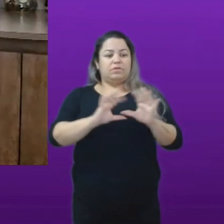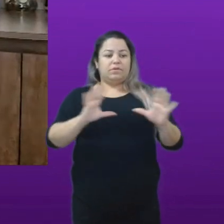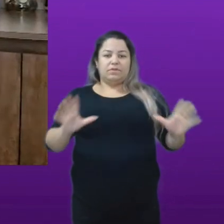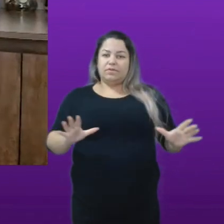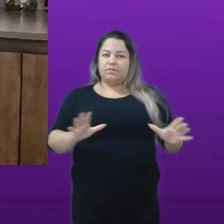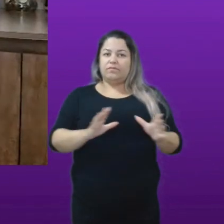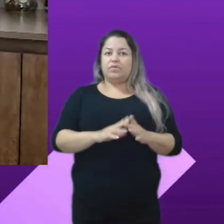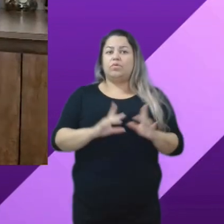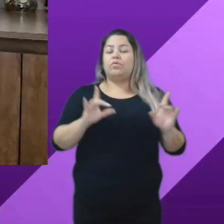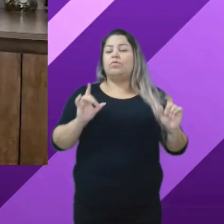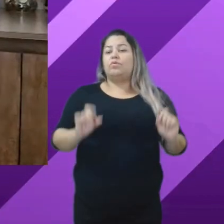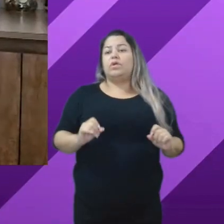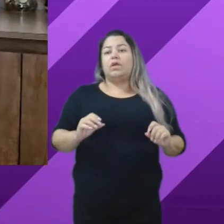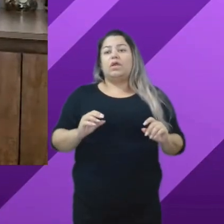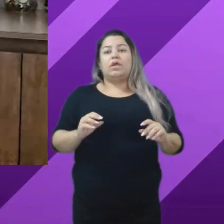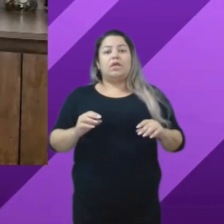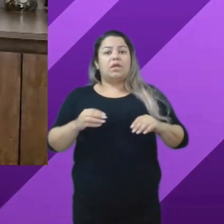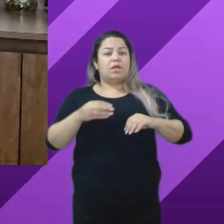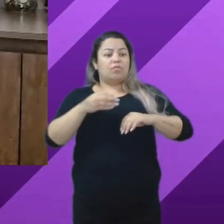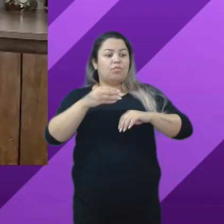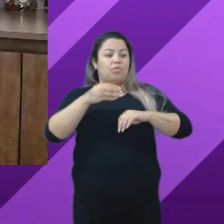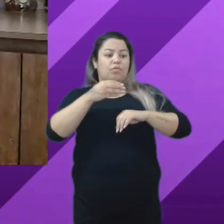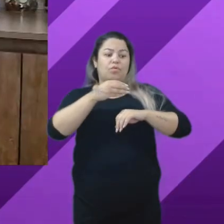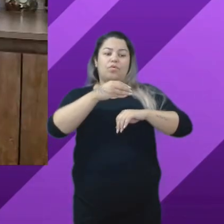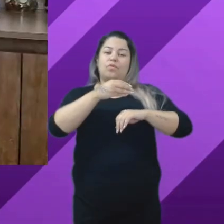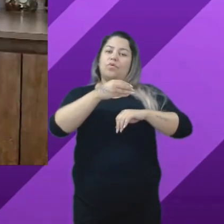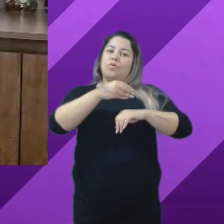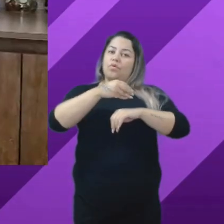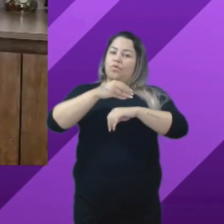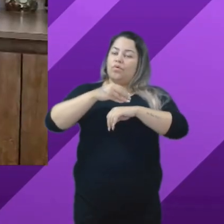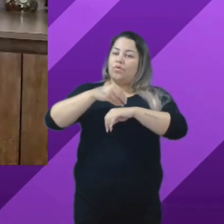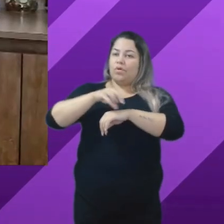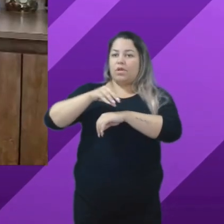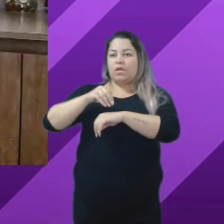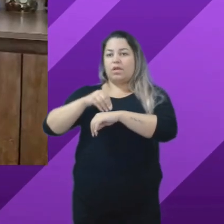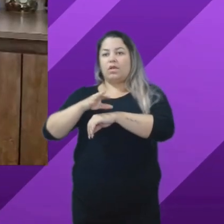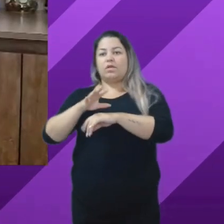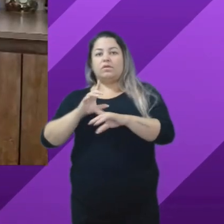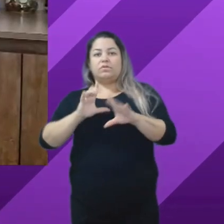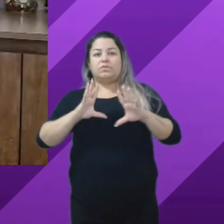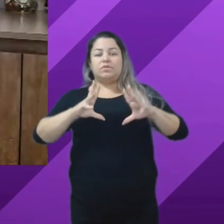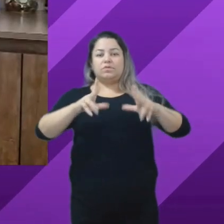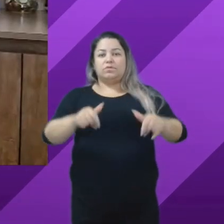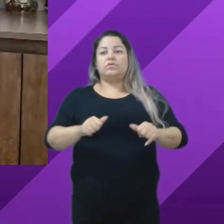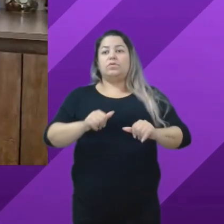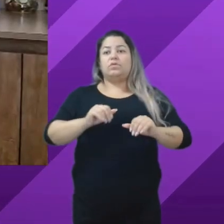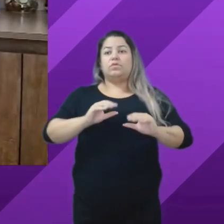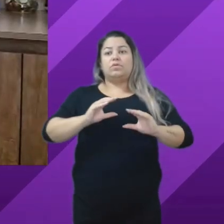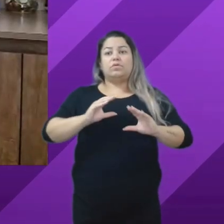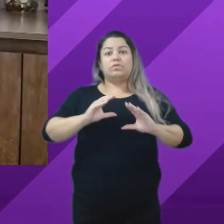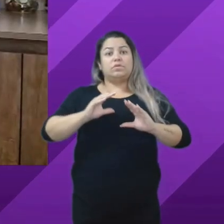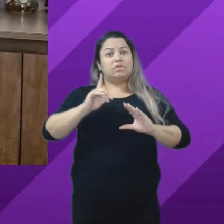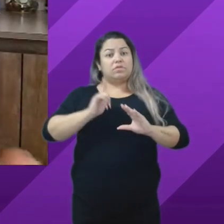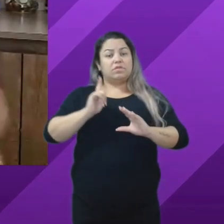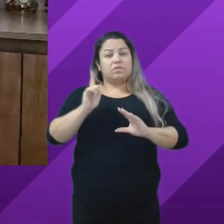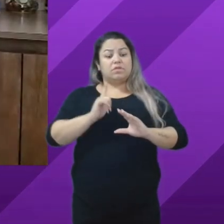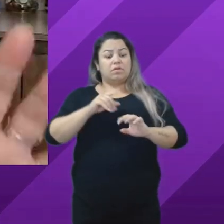que é compartilhamento, né? E todo esse processo. Aí tem uma aula que a